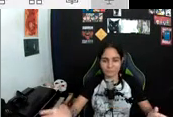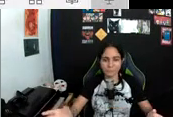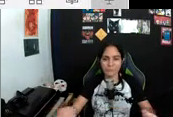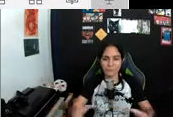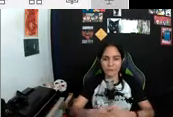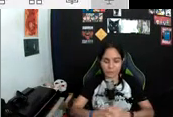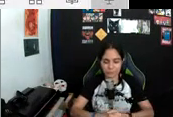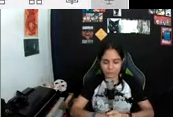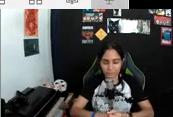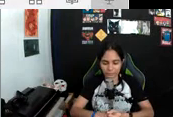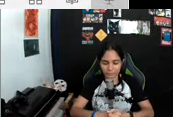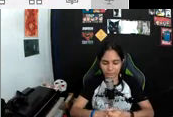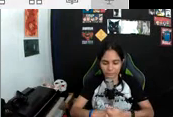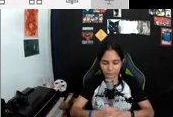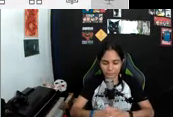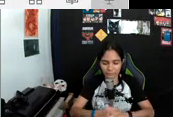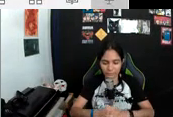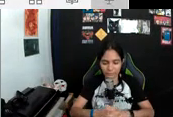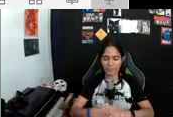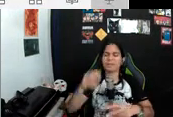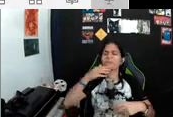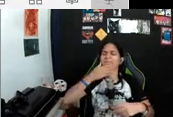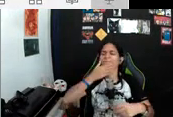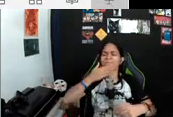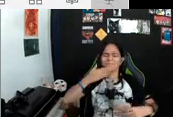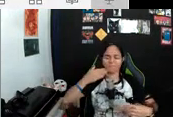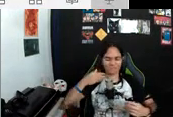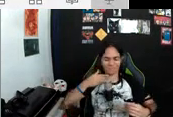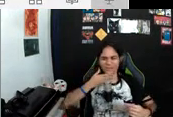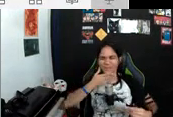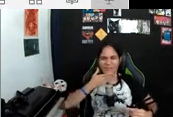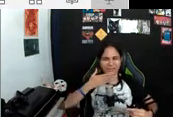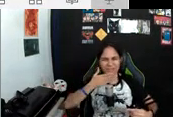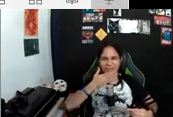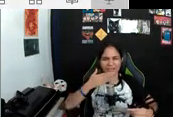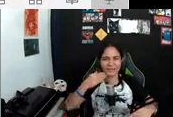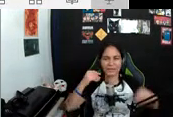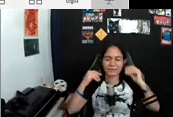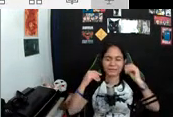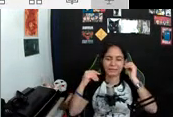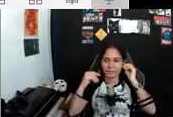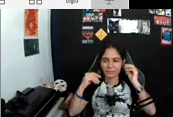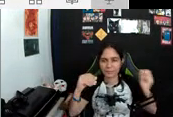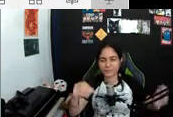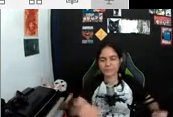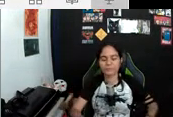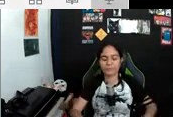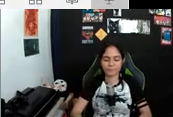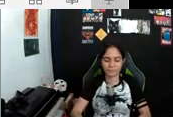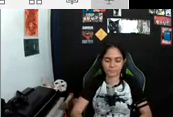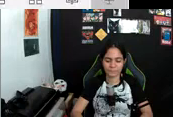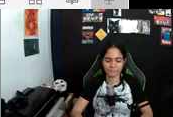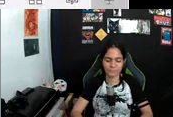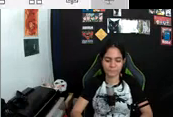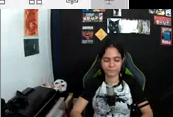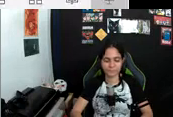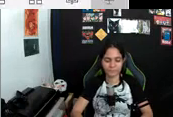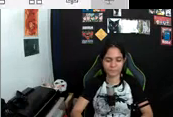estar... eu vou lhe citar só um exemplo que aconteceu comigo mesmo.